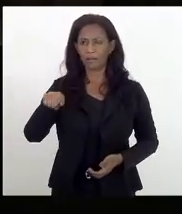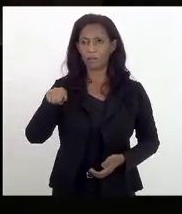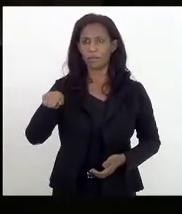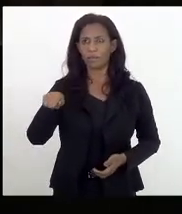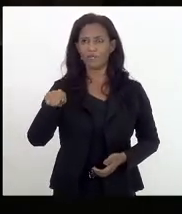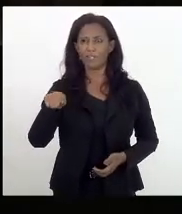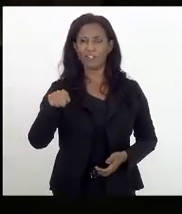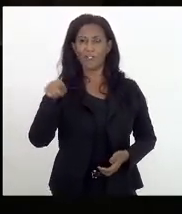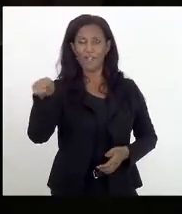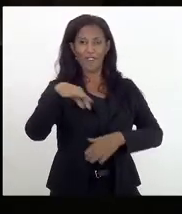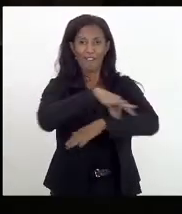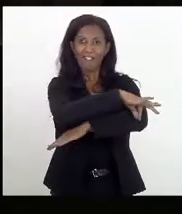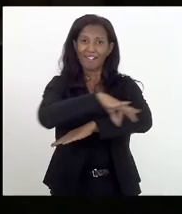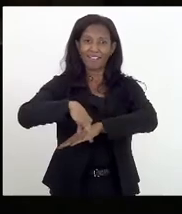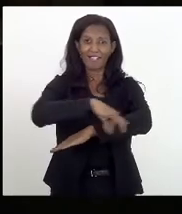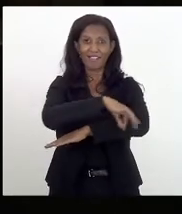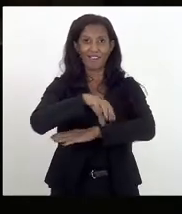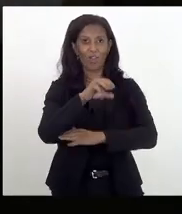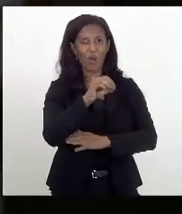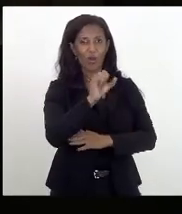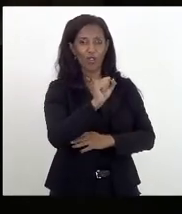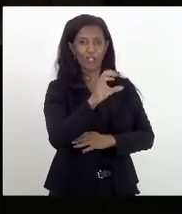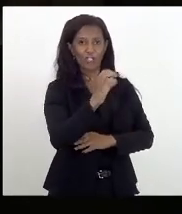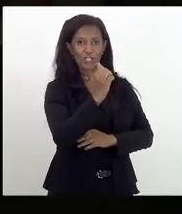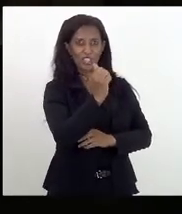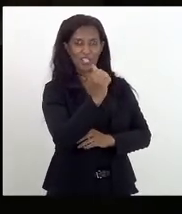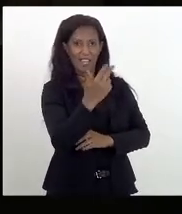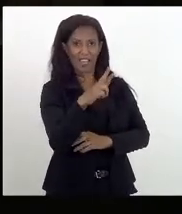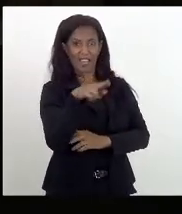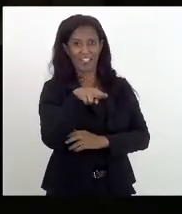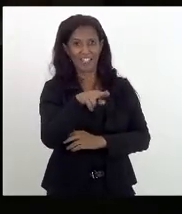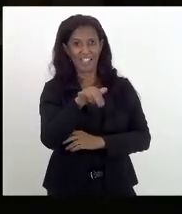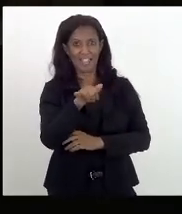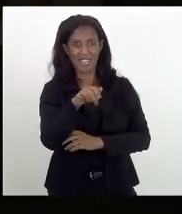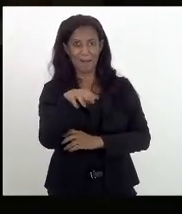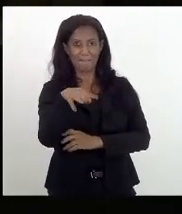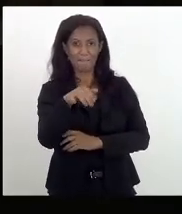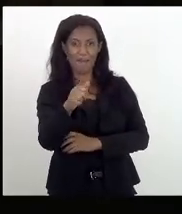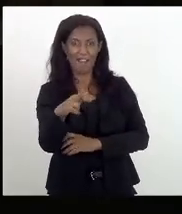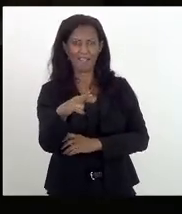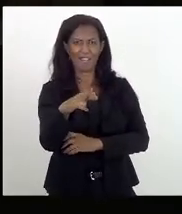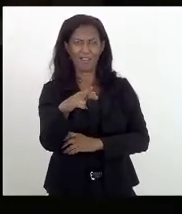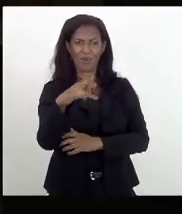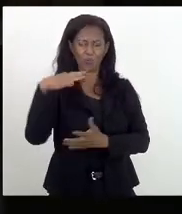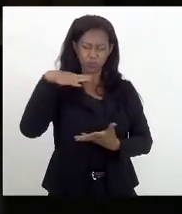pelo Nobre arquiteto Oscar Niemayer reconhecido mundialmente